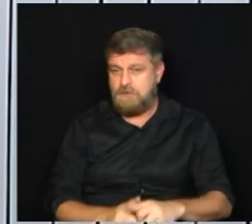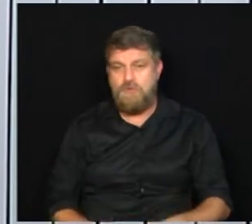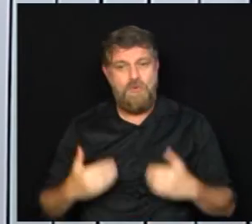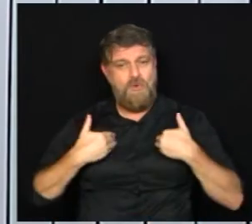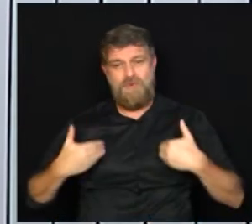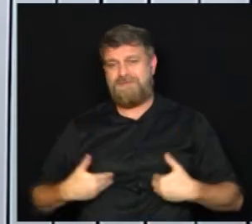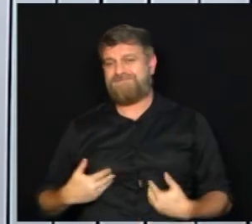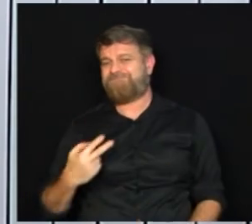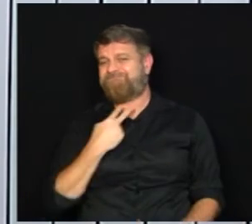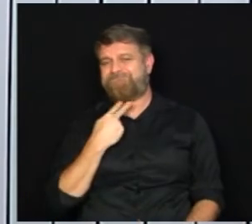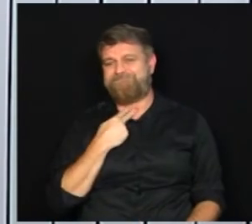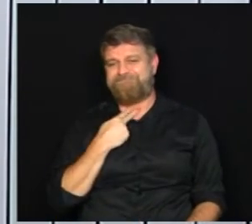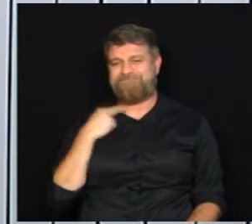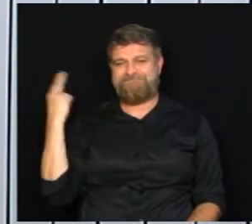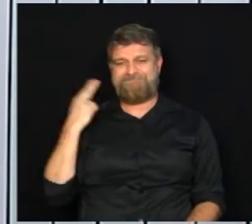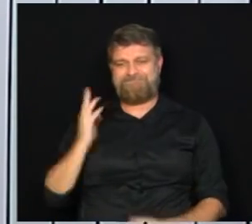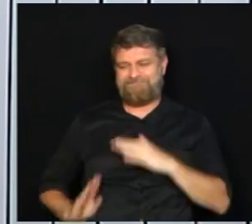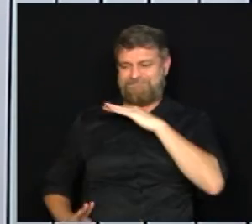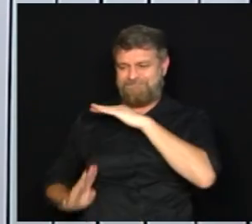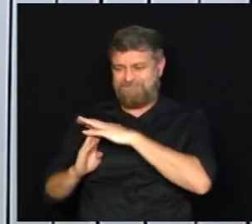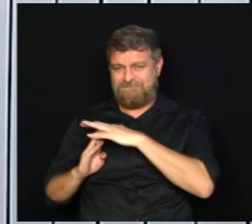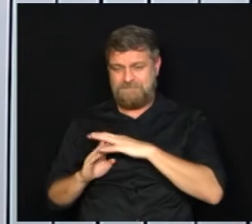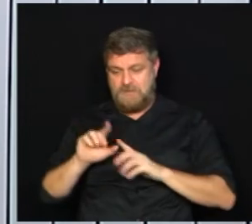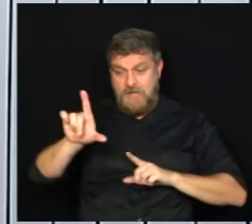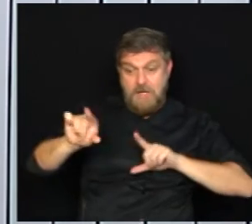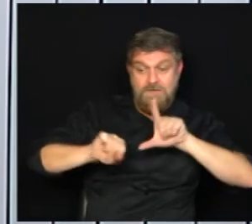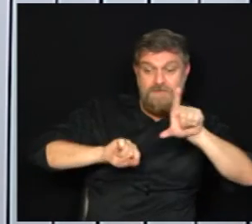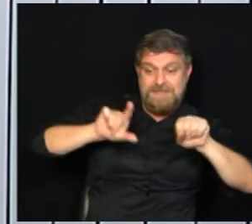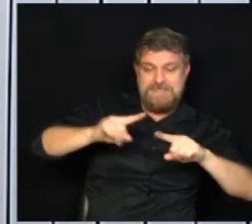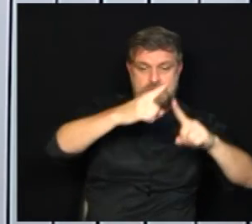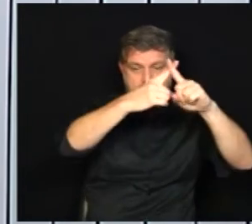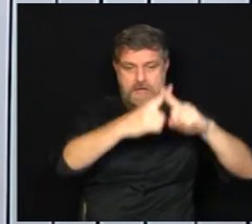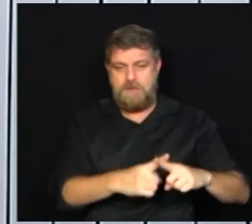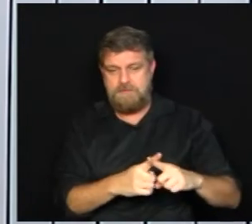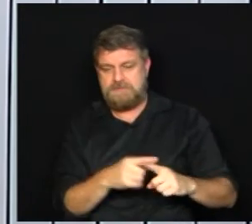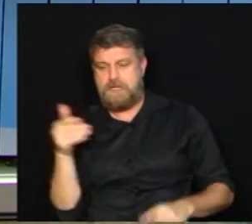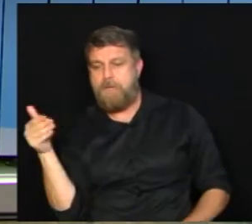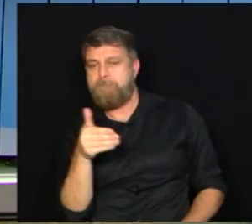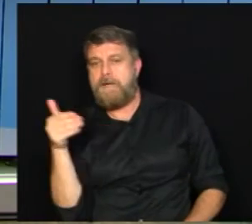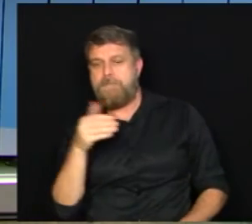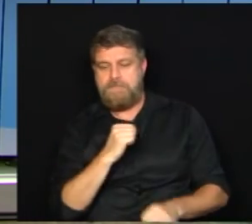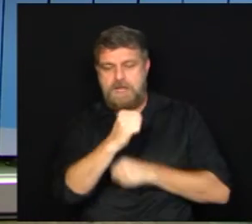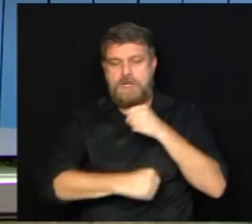corpo não aguenta, você seleciona e são poucas competições durante o ano?